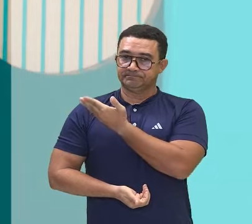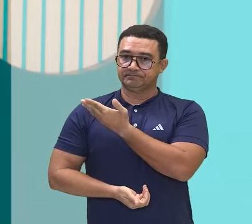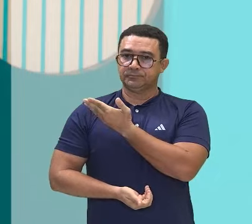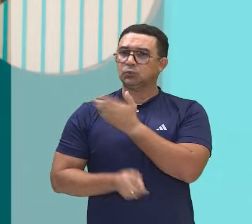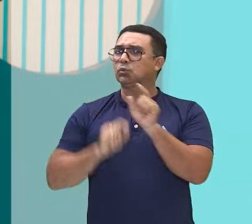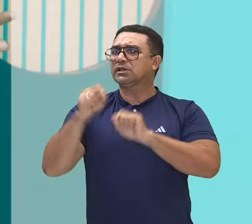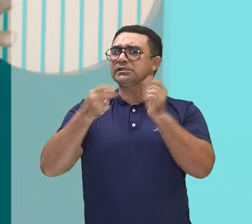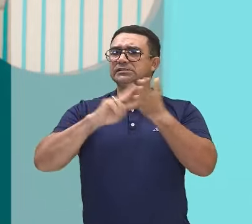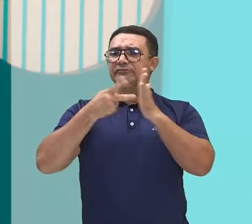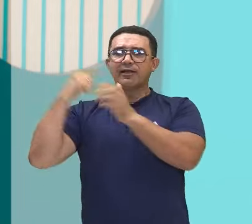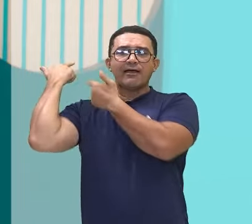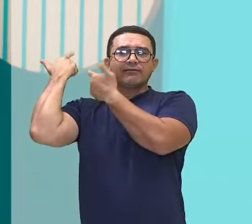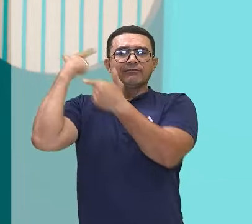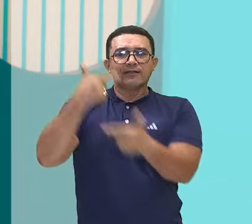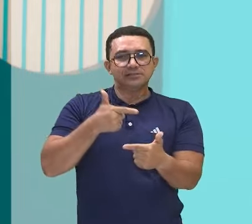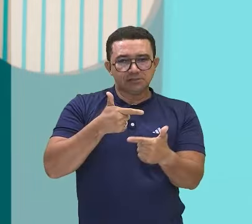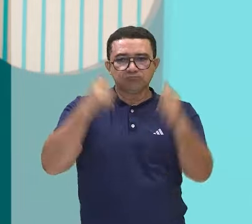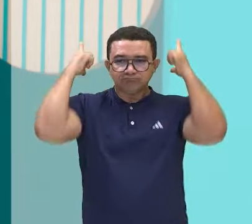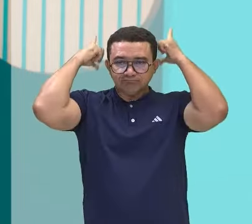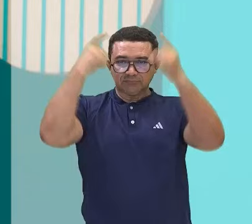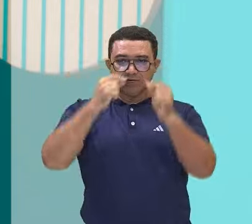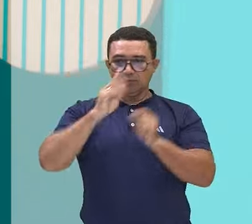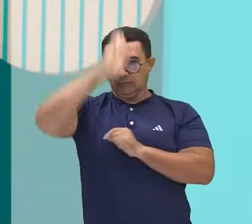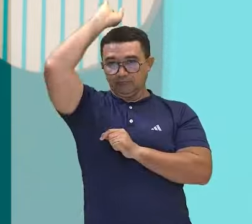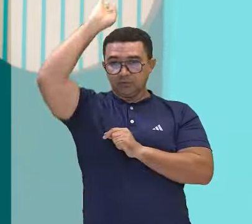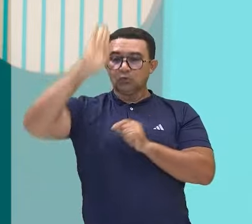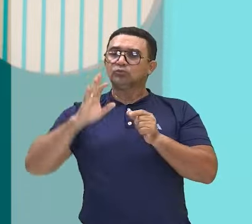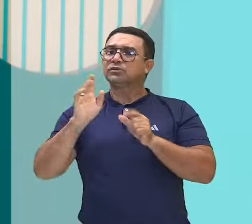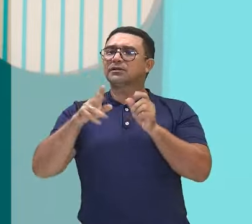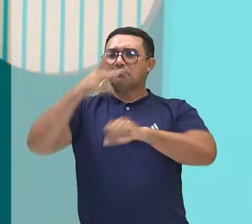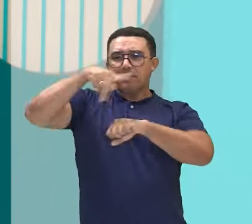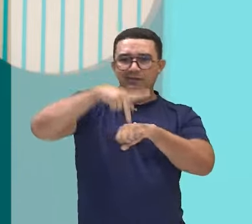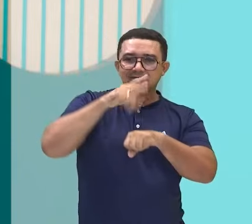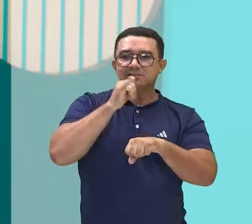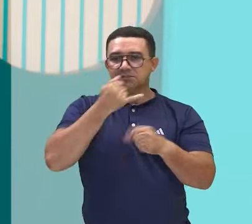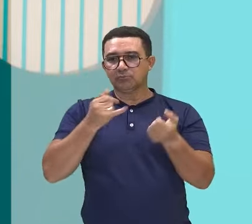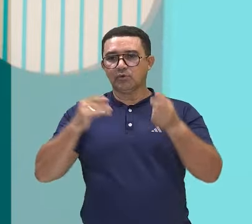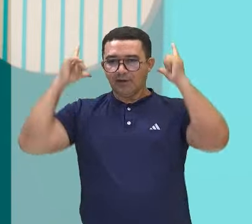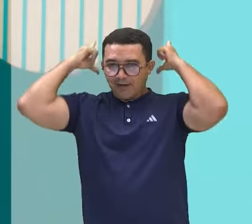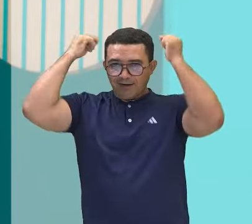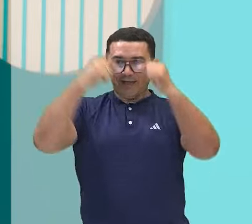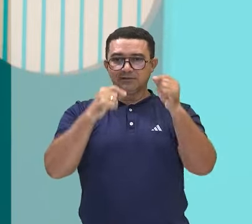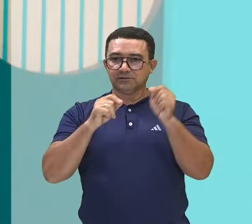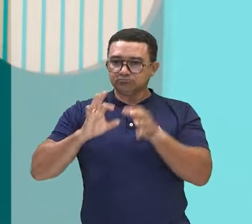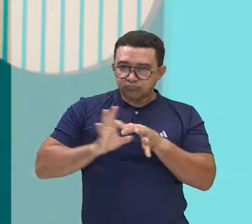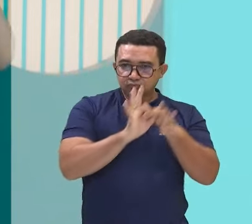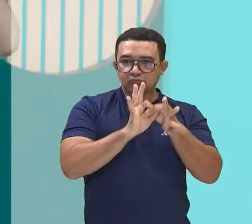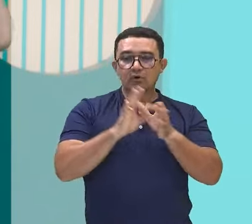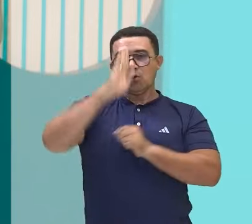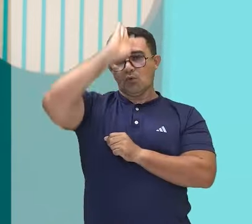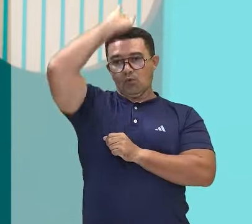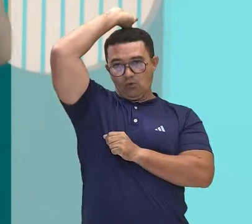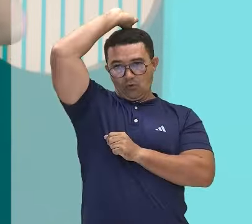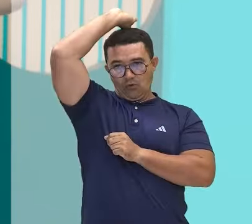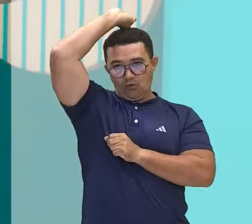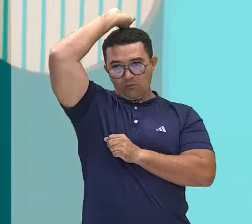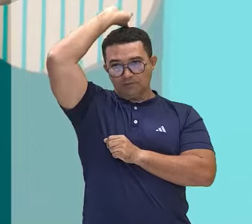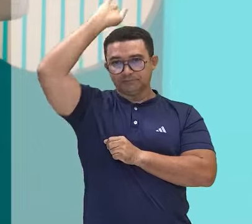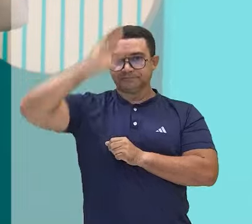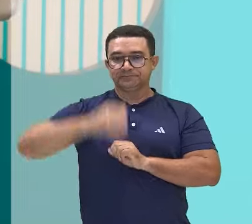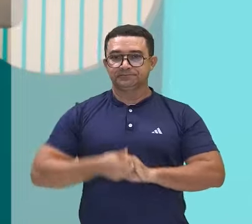que seria essa tradição? É essa junção da Grécia com a Roma, como nós tínhamos, digamos assim, a